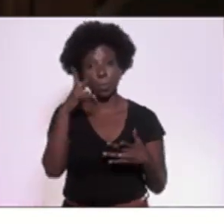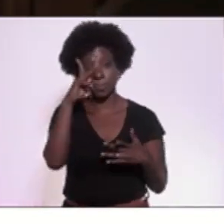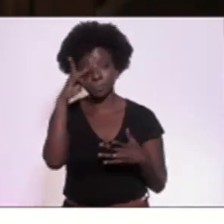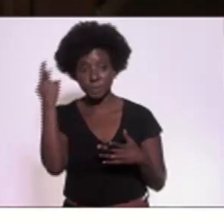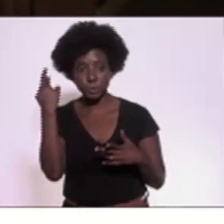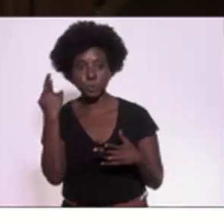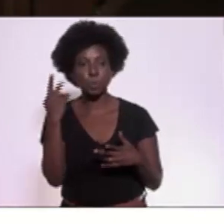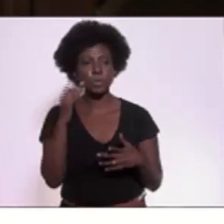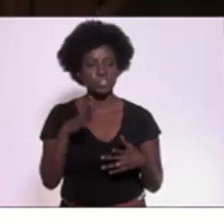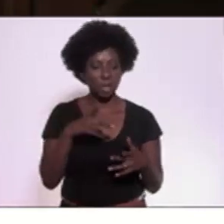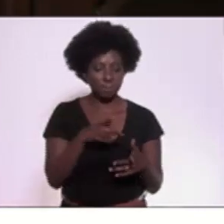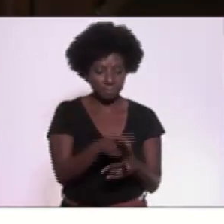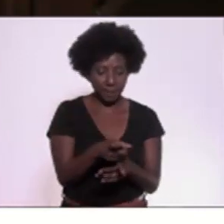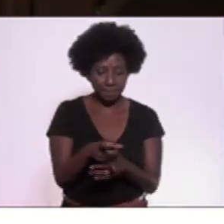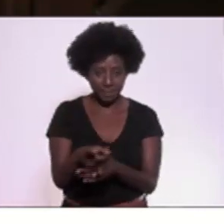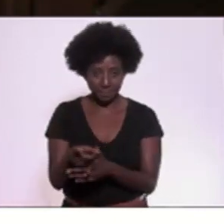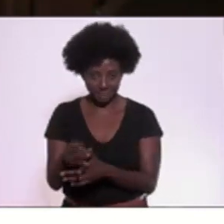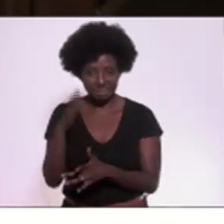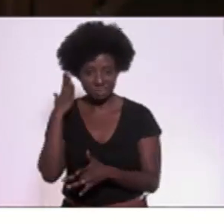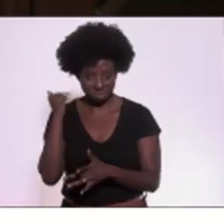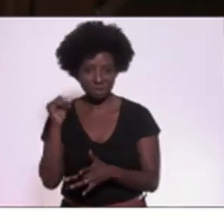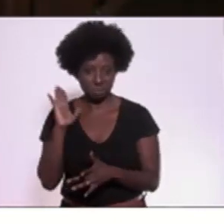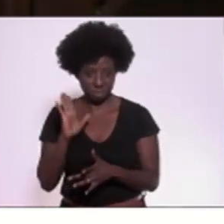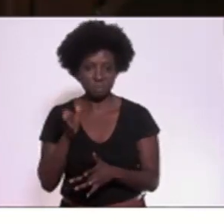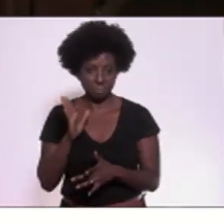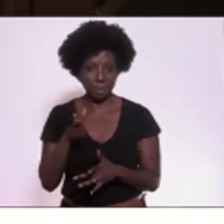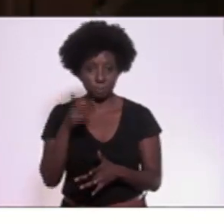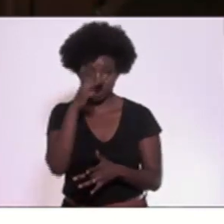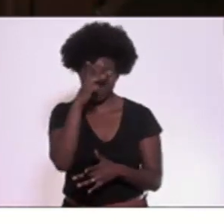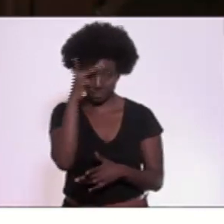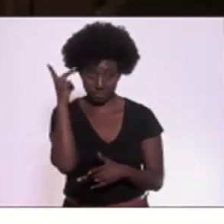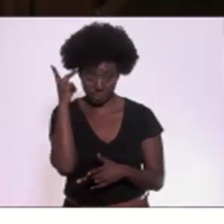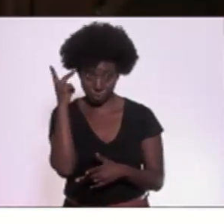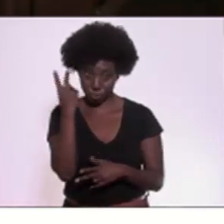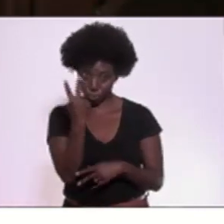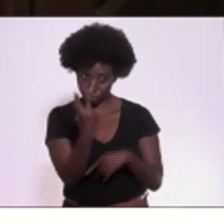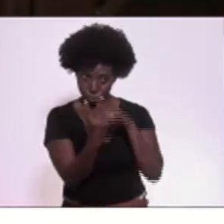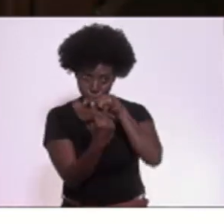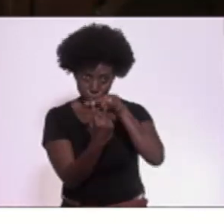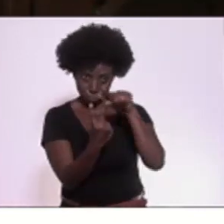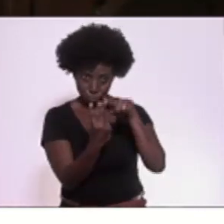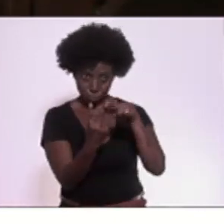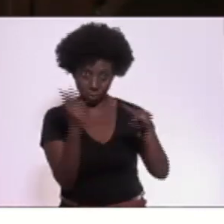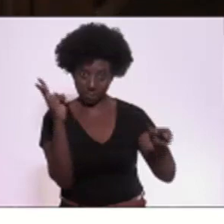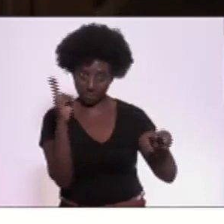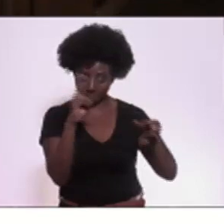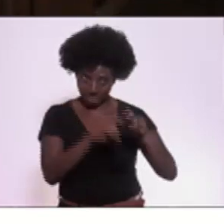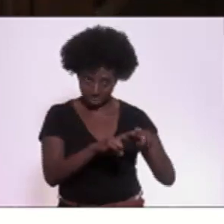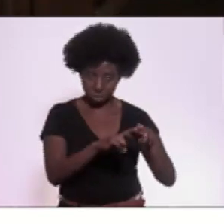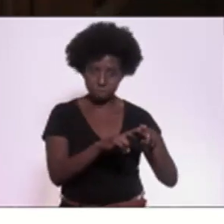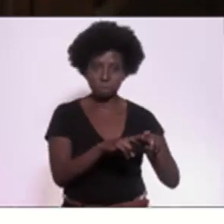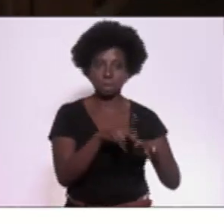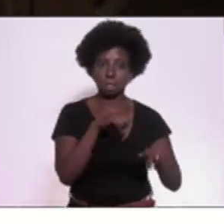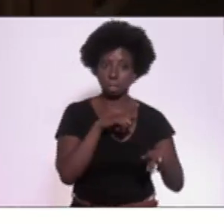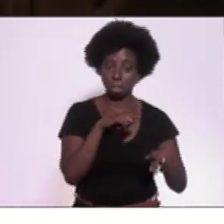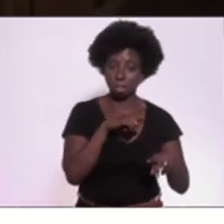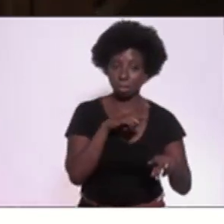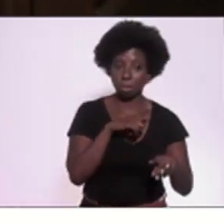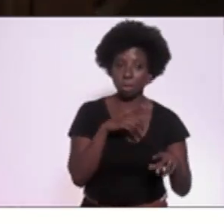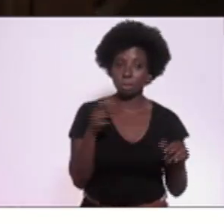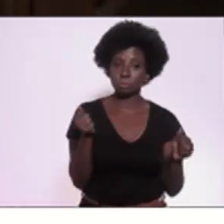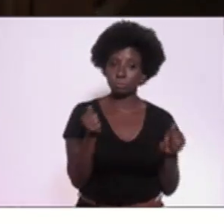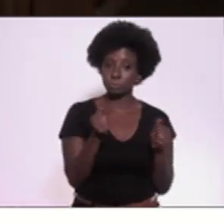duas pessoas presas por esse crime. Pessoas que são ligadas às milícias, concretamente, isso